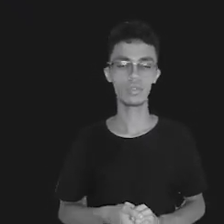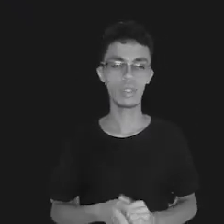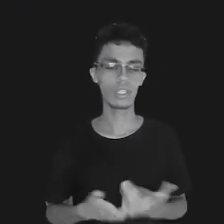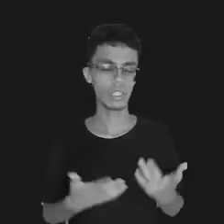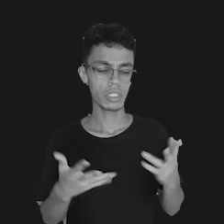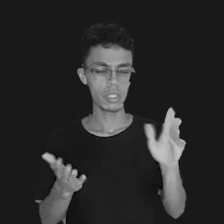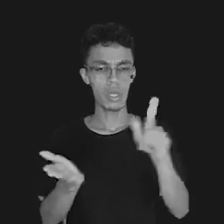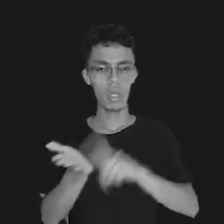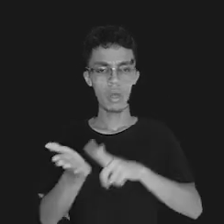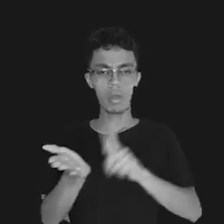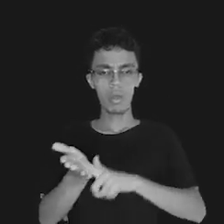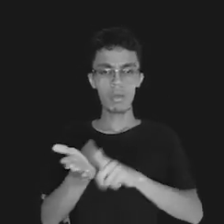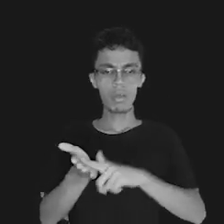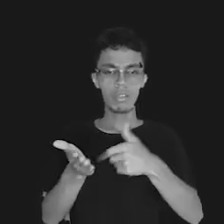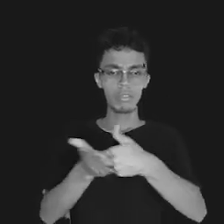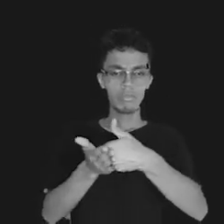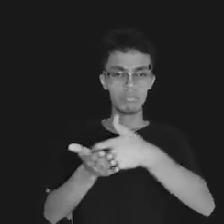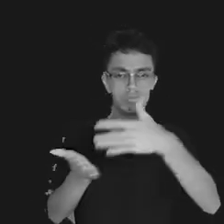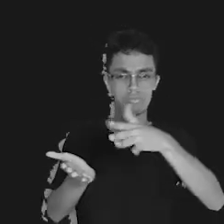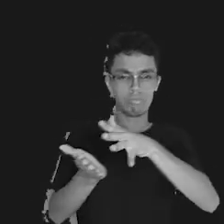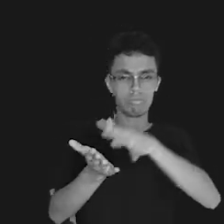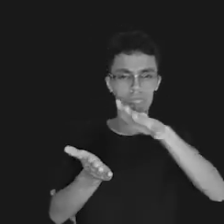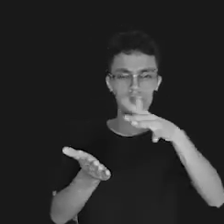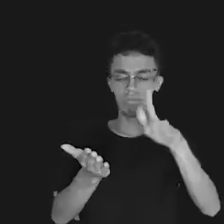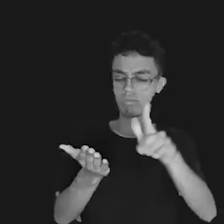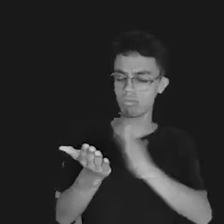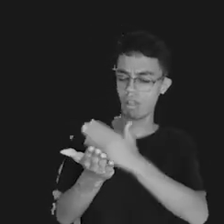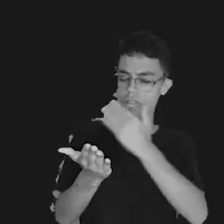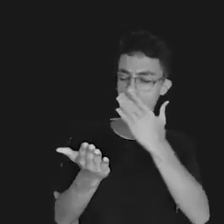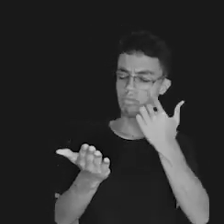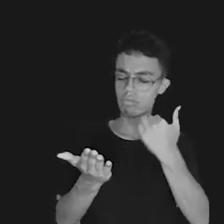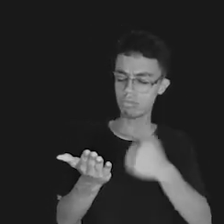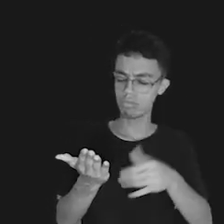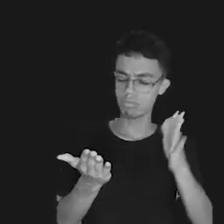Examinam papéis muito volumosos.